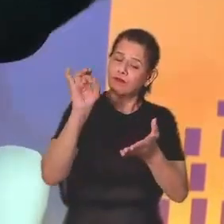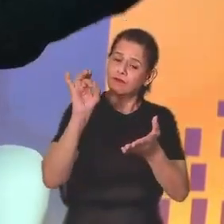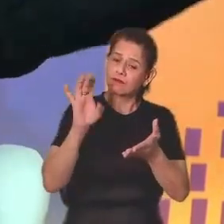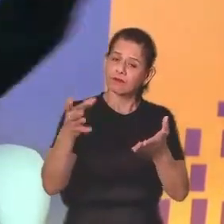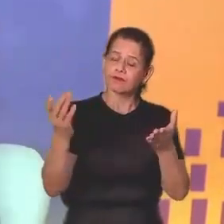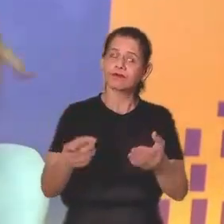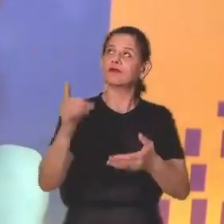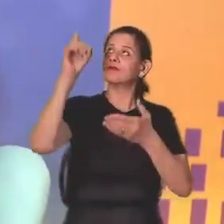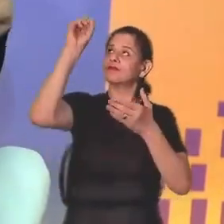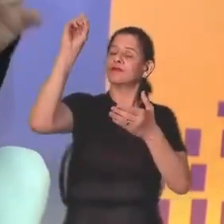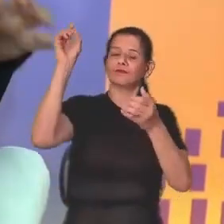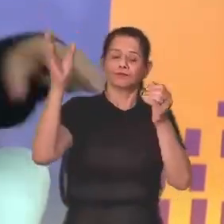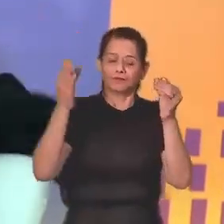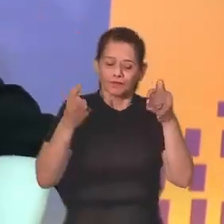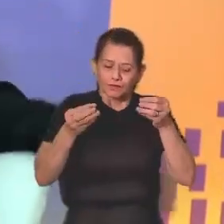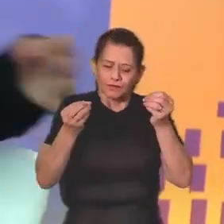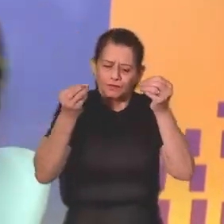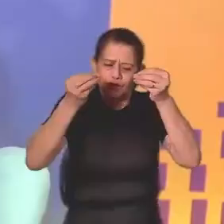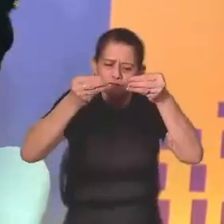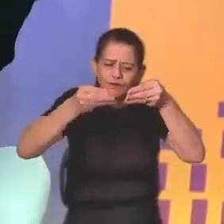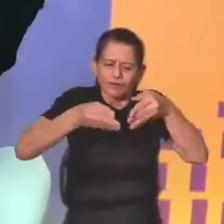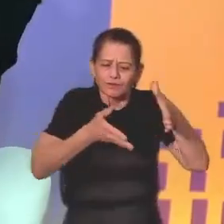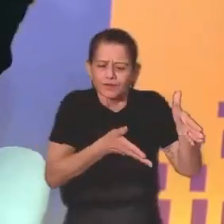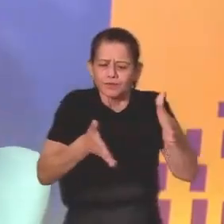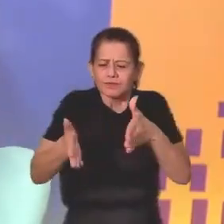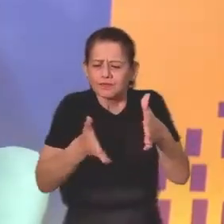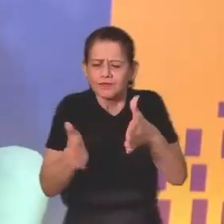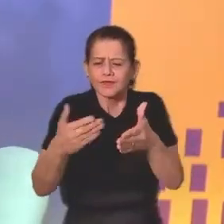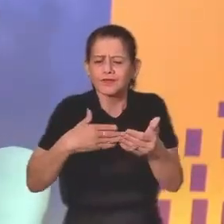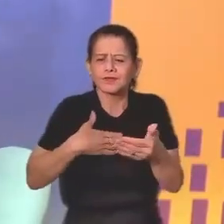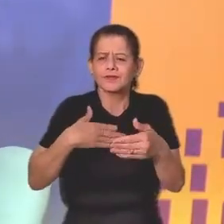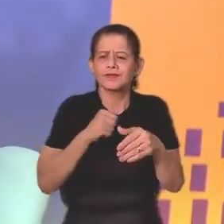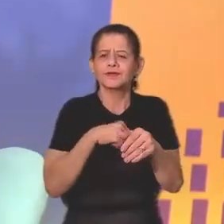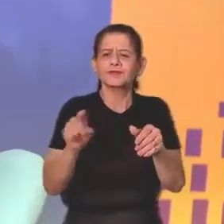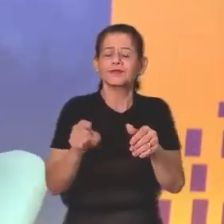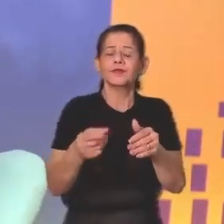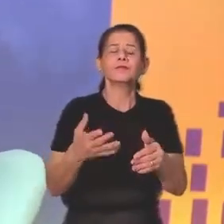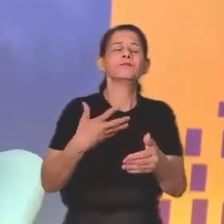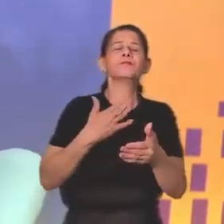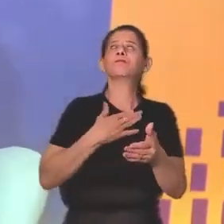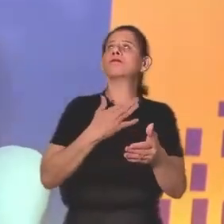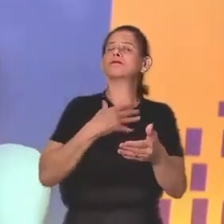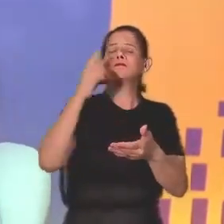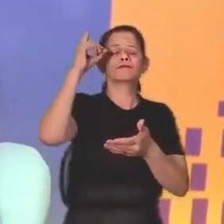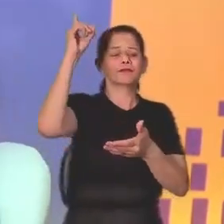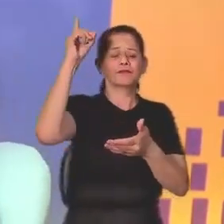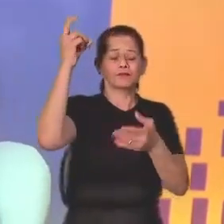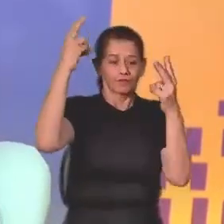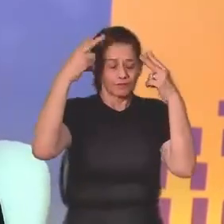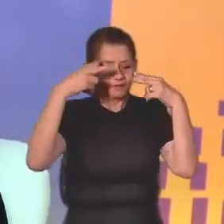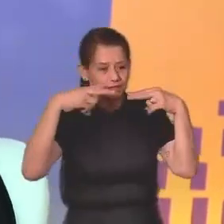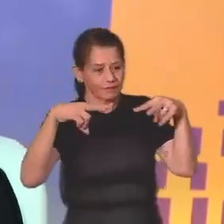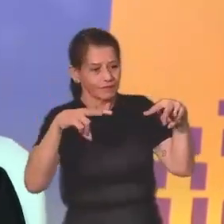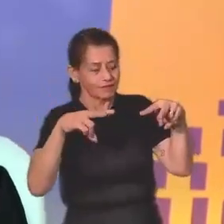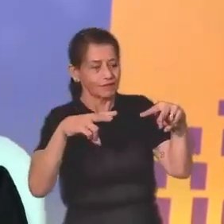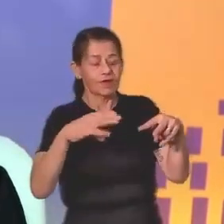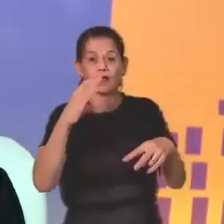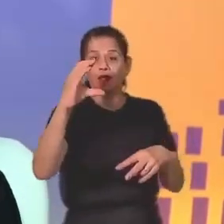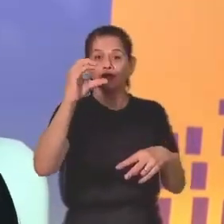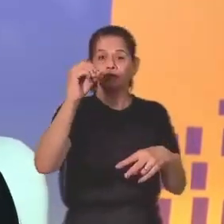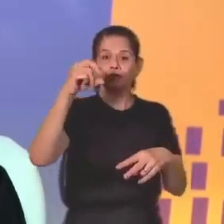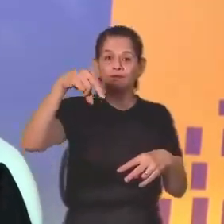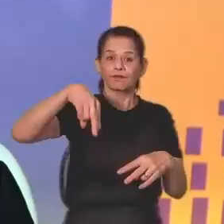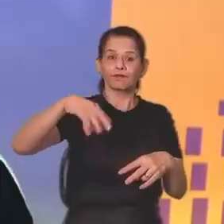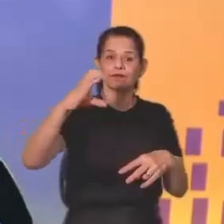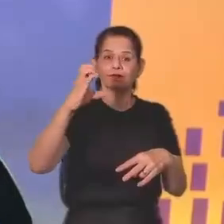Deus colocou no meu caminho, que é uma coisa que, depois que passa, eu fico, meu Deus, quando eu vejo a Conceição na televisão, eu